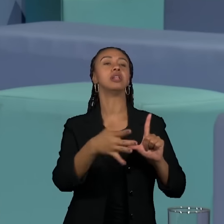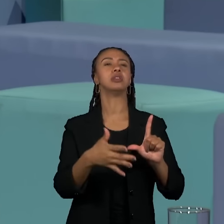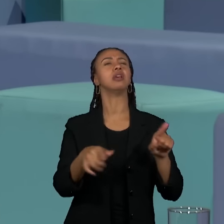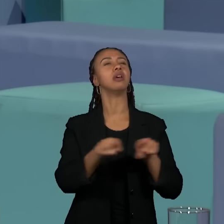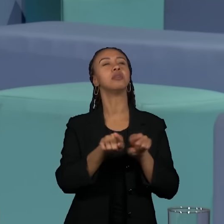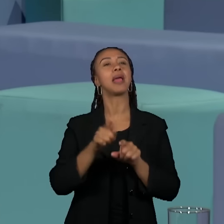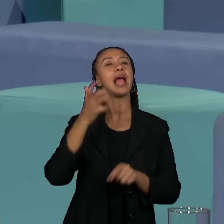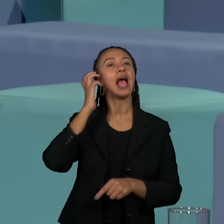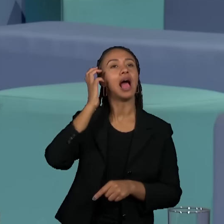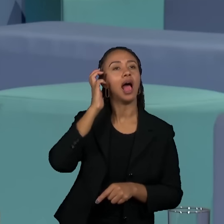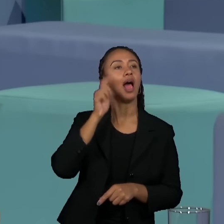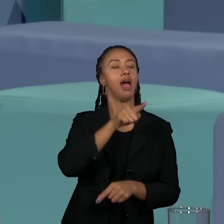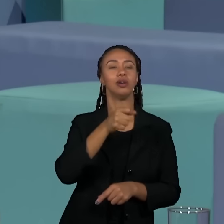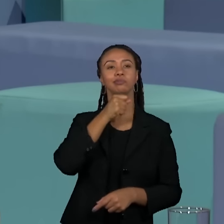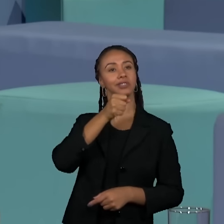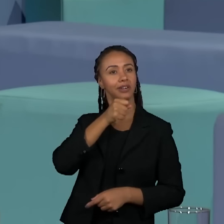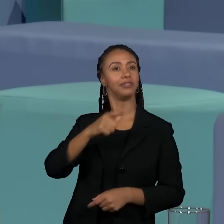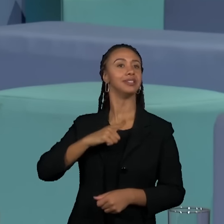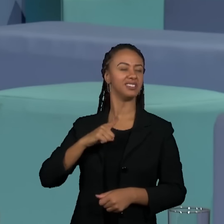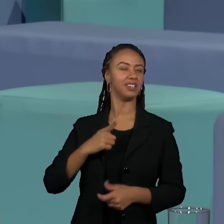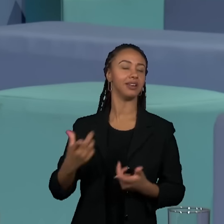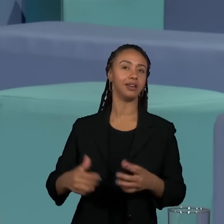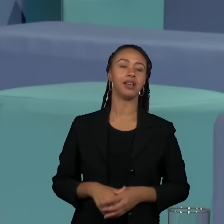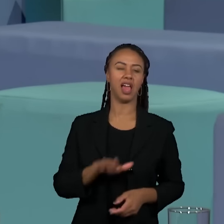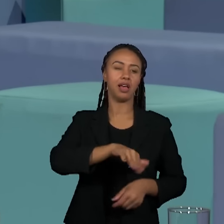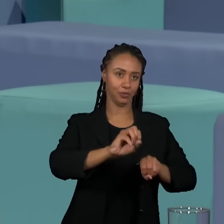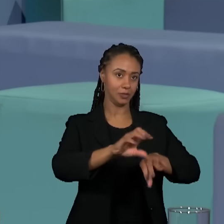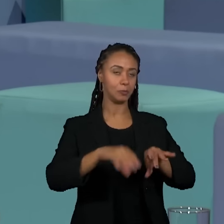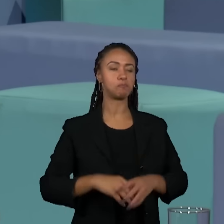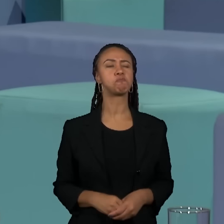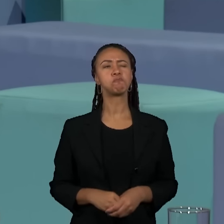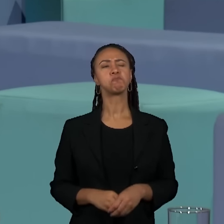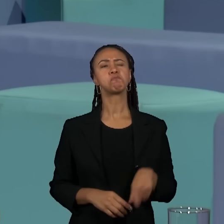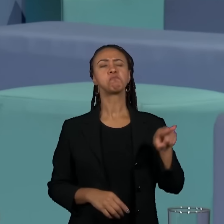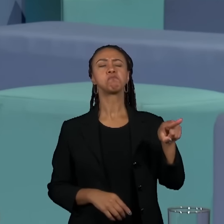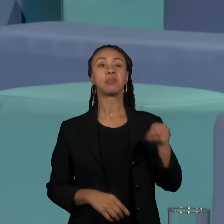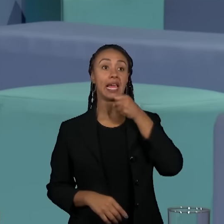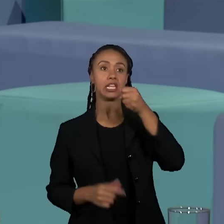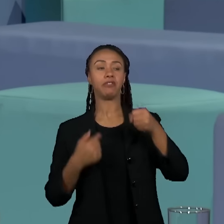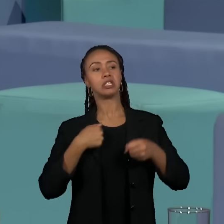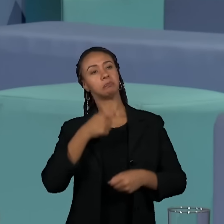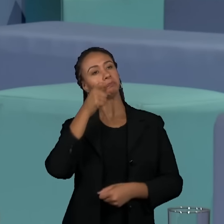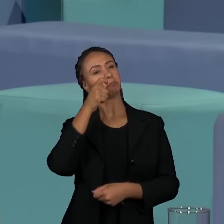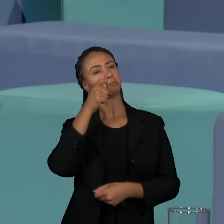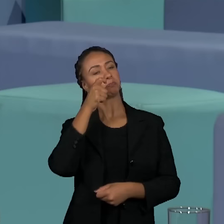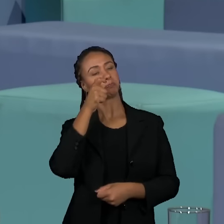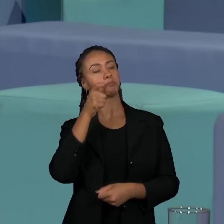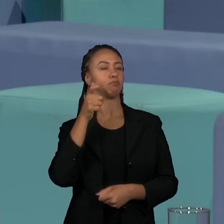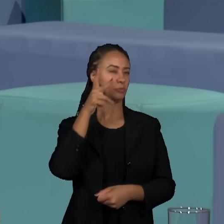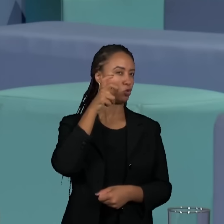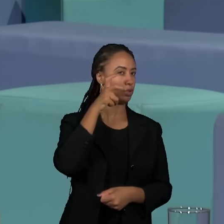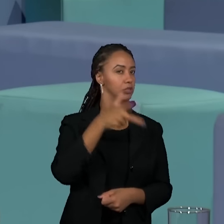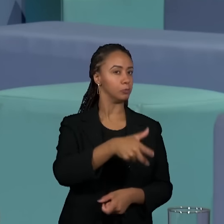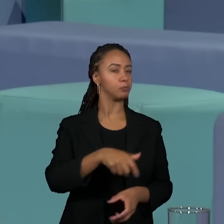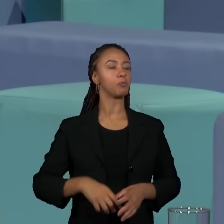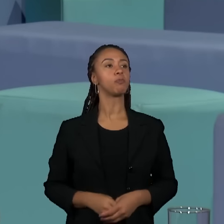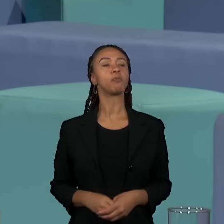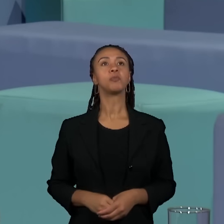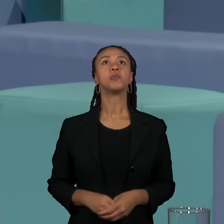especialista famoso educação e eu tava escutando uma vez uma entrevista com ele ele eh com essa pessoa